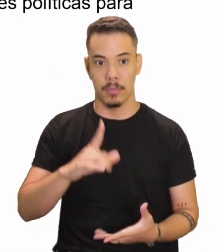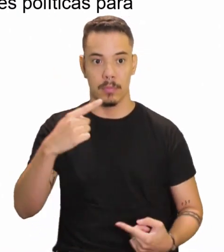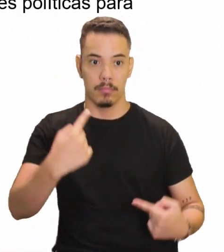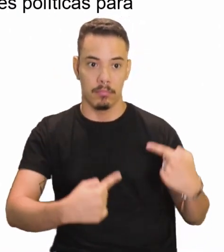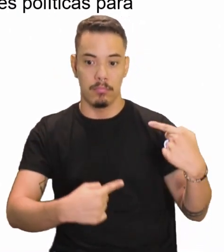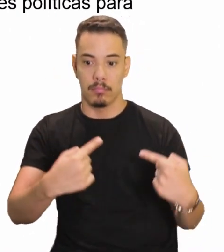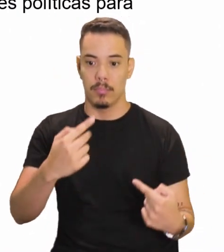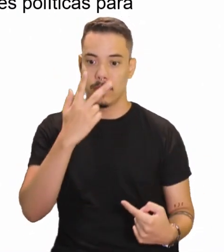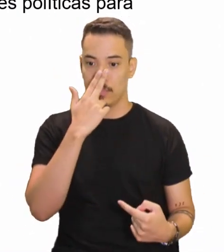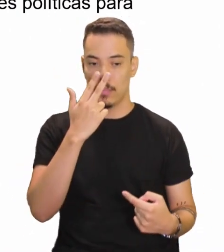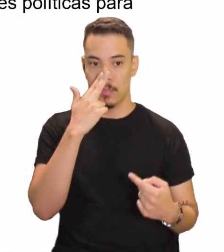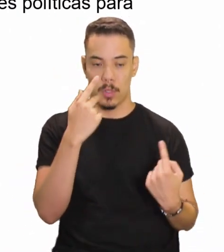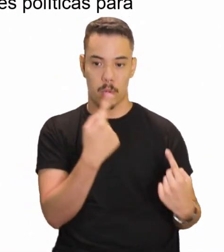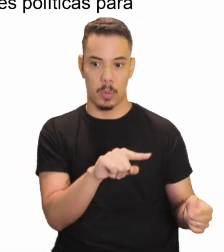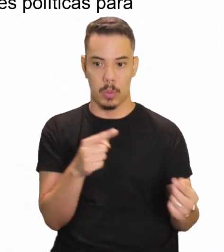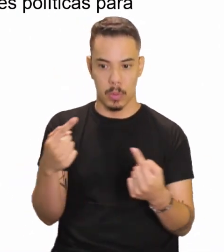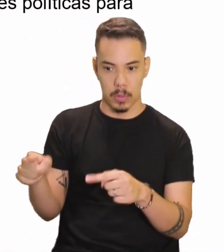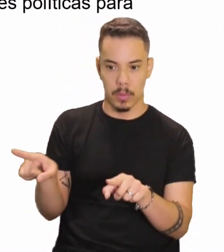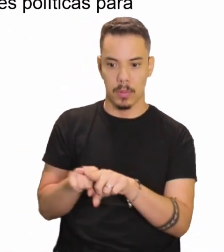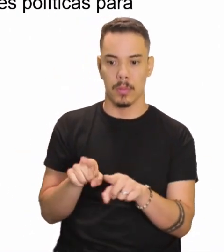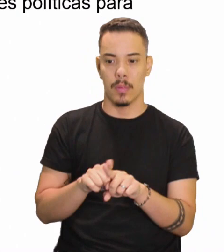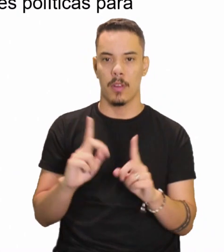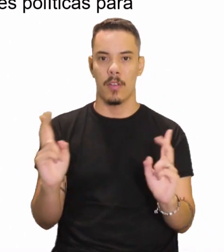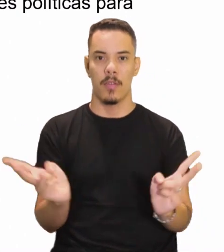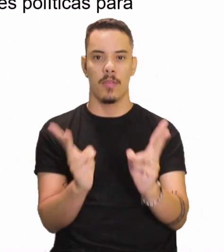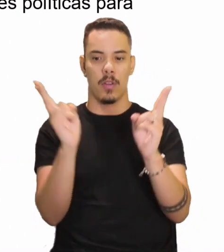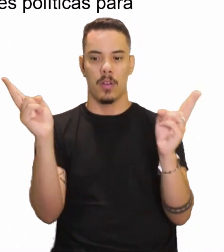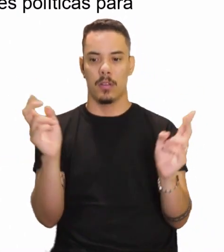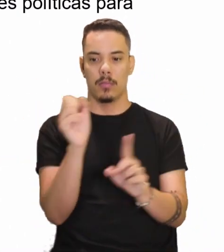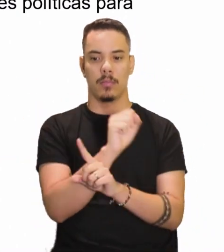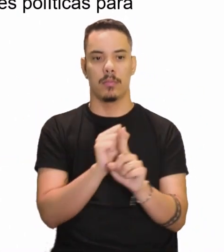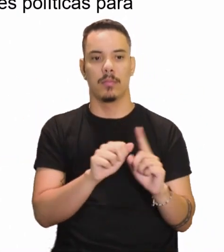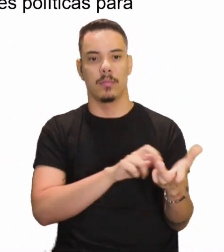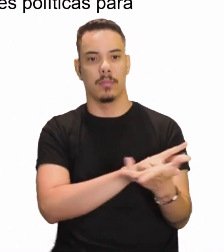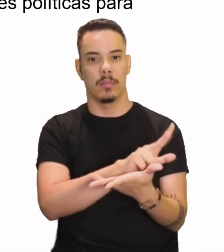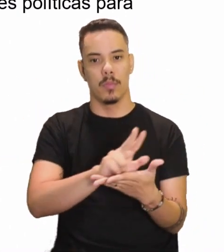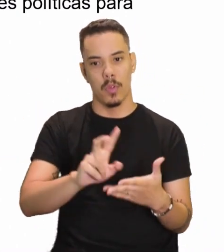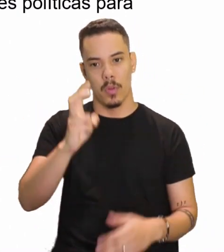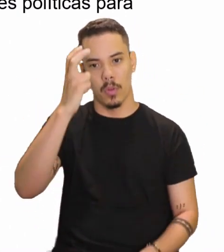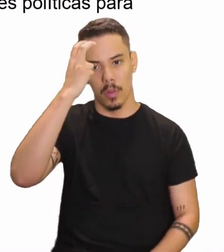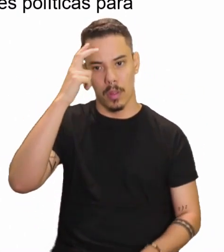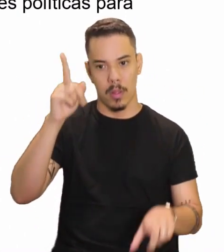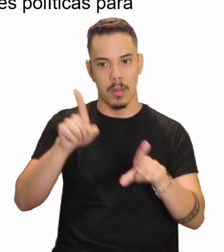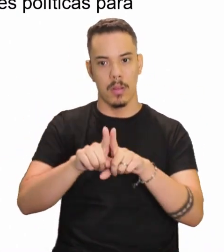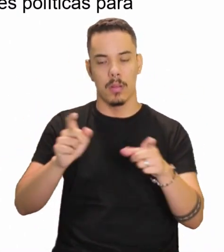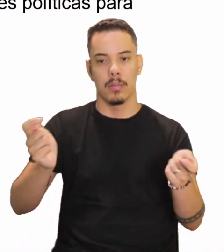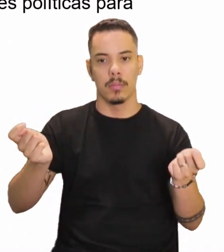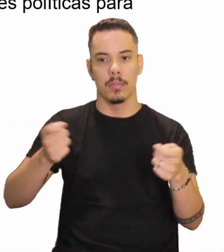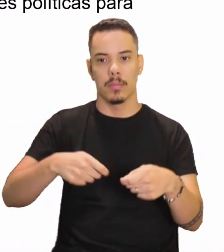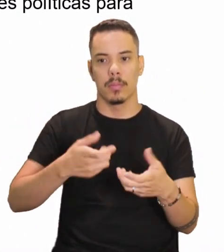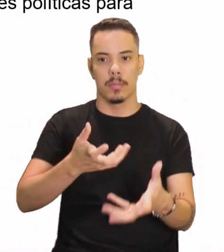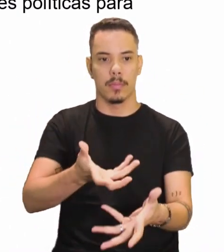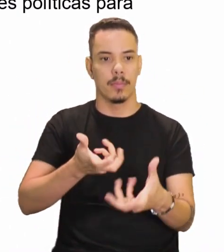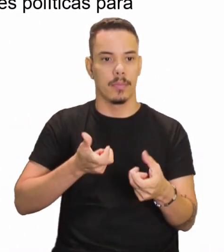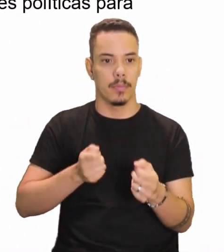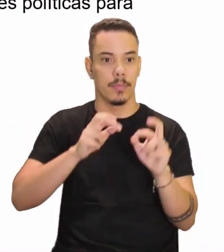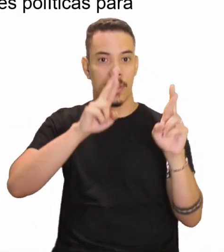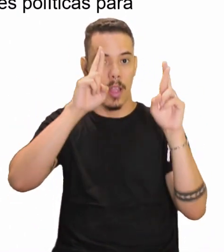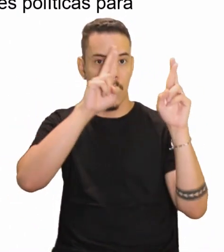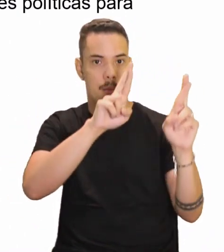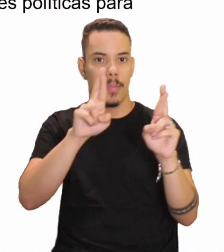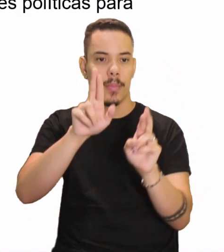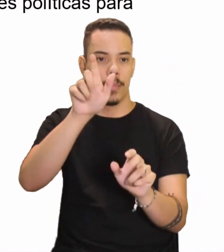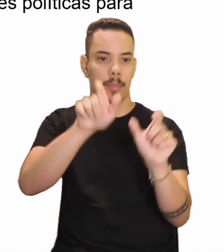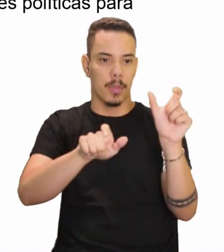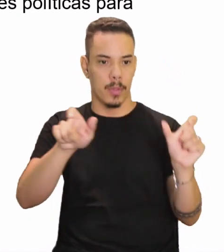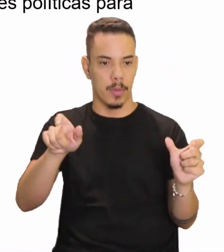pareciam convergir de desvaloriza a diversidade social e cultural EA capacidade de atendimento e respeito entre as